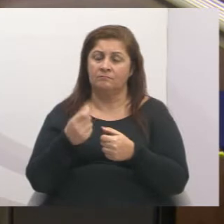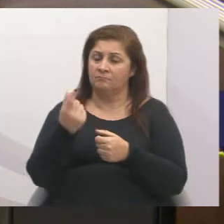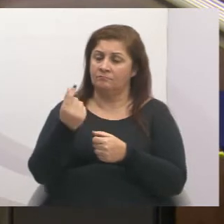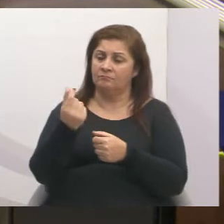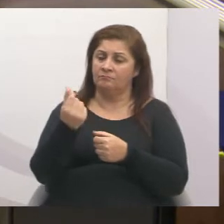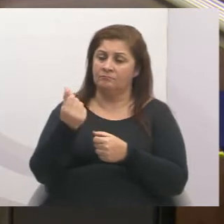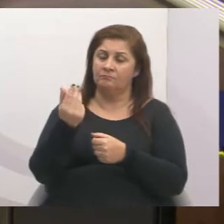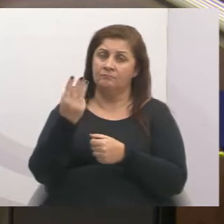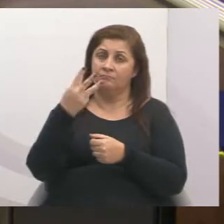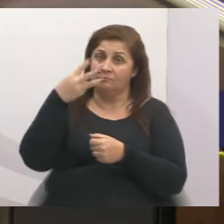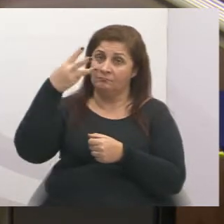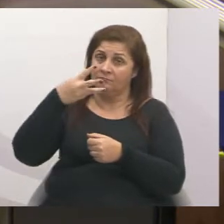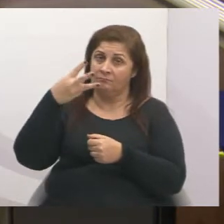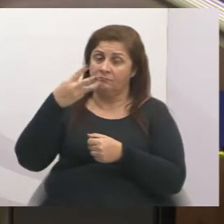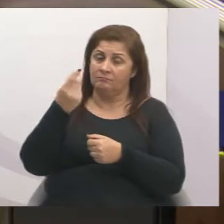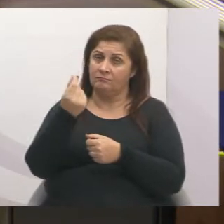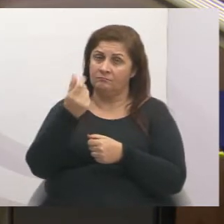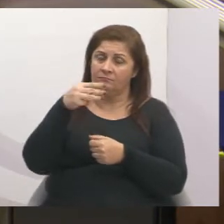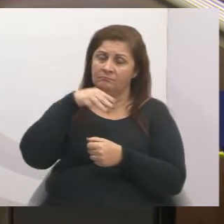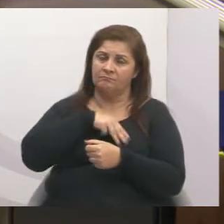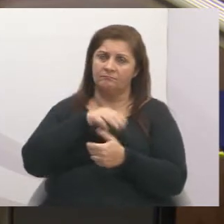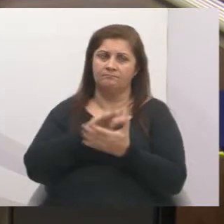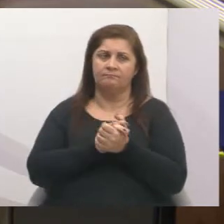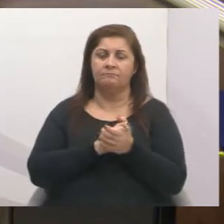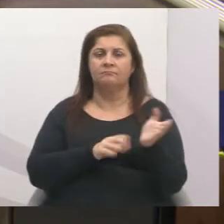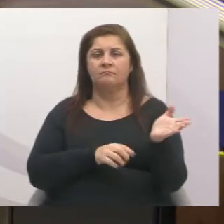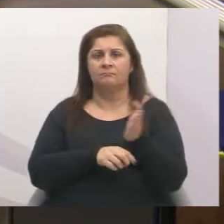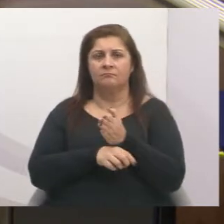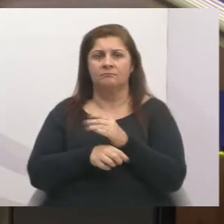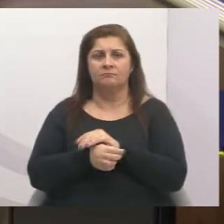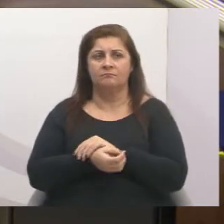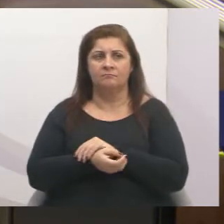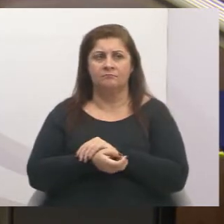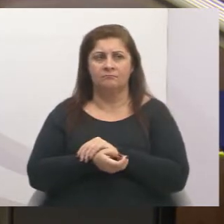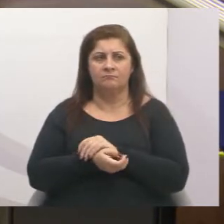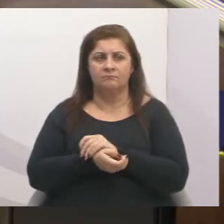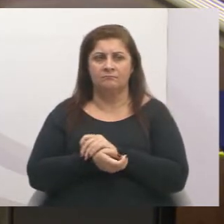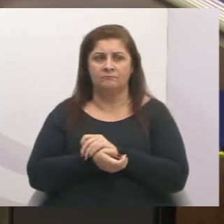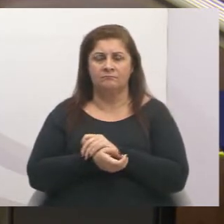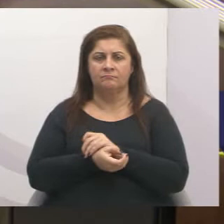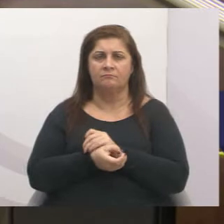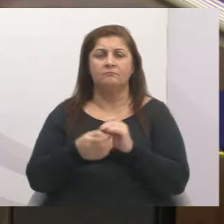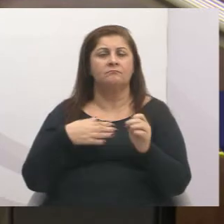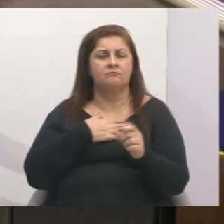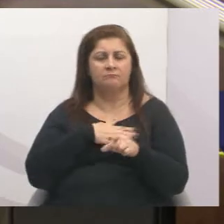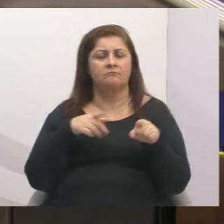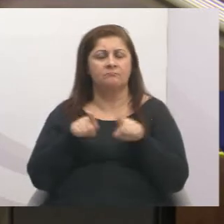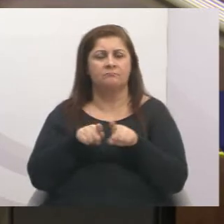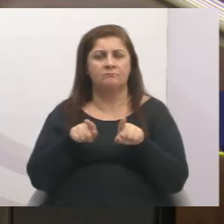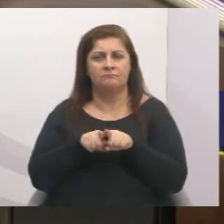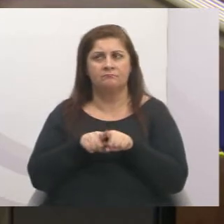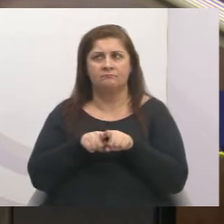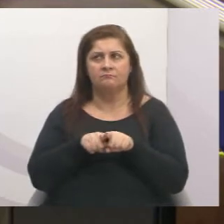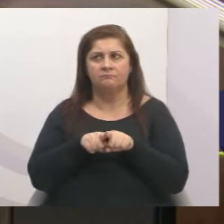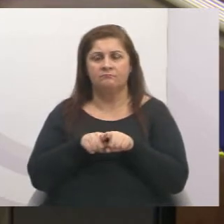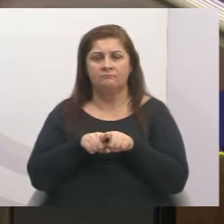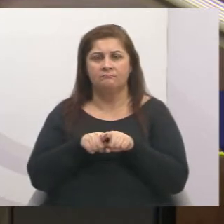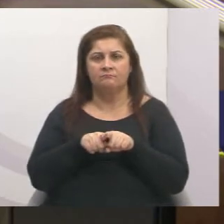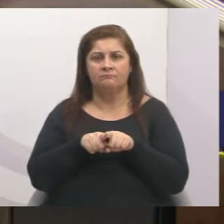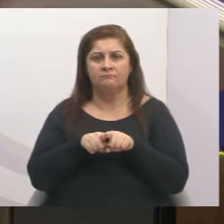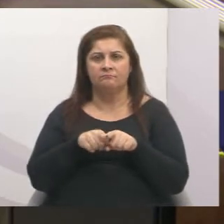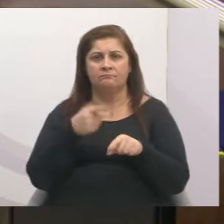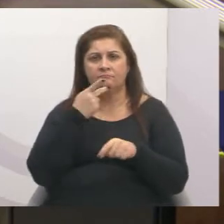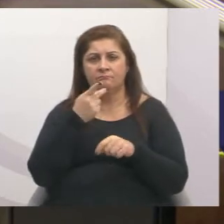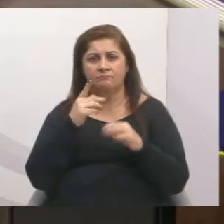salários, contribuição para inativo. E uma outra coisa, ô prefeito, que eu gostaria que fosse colocado, que foi aqui colocado todas